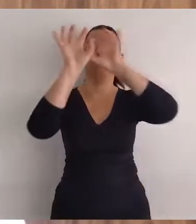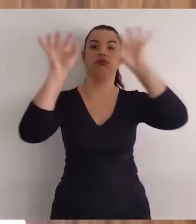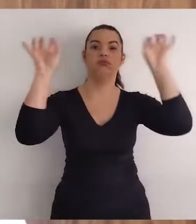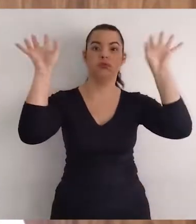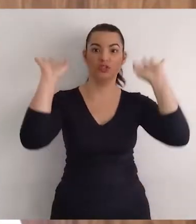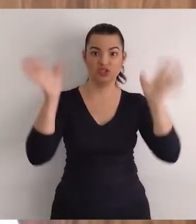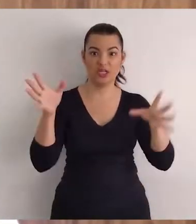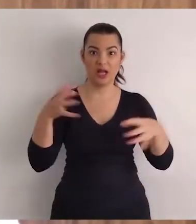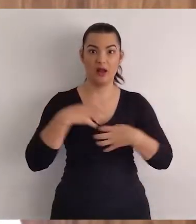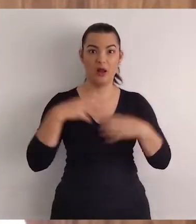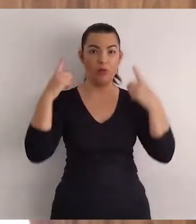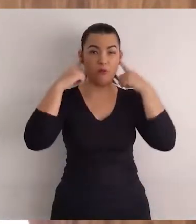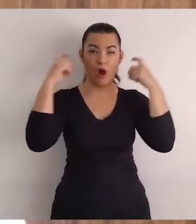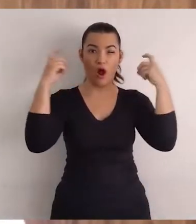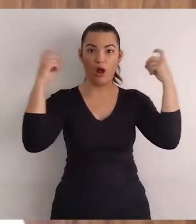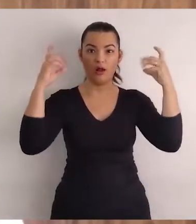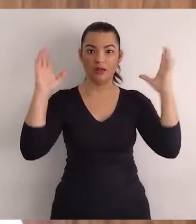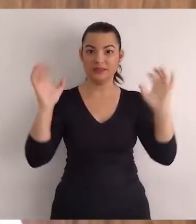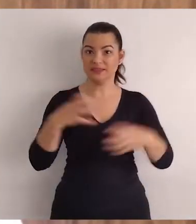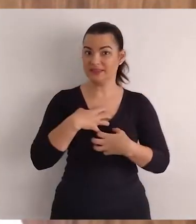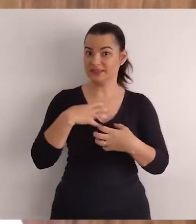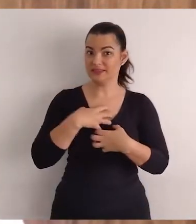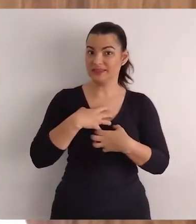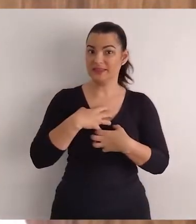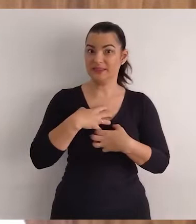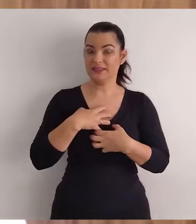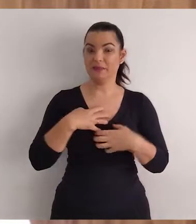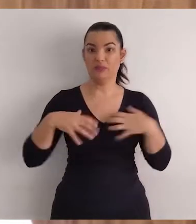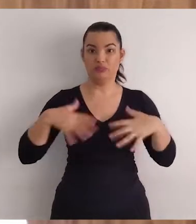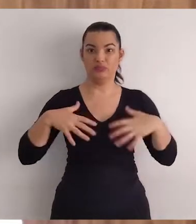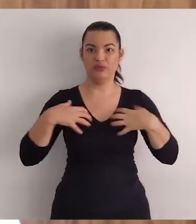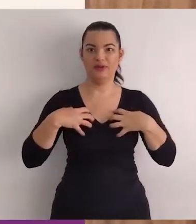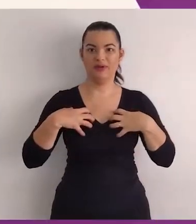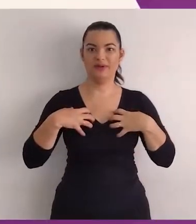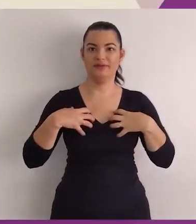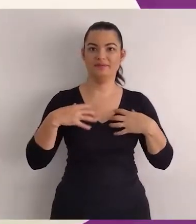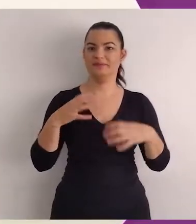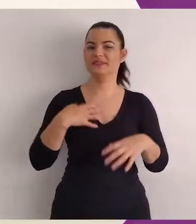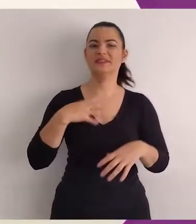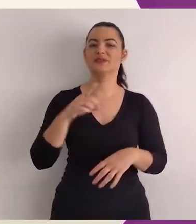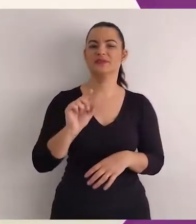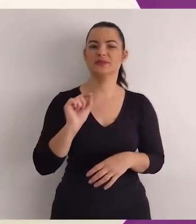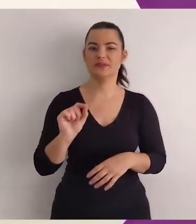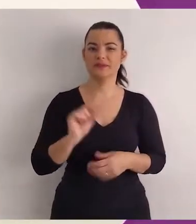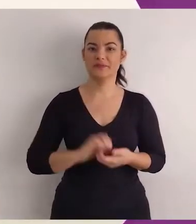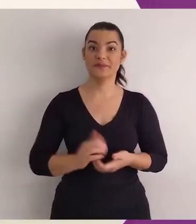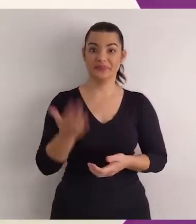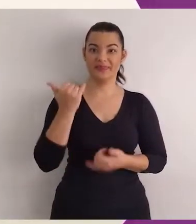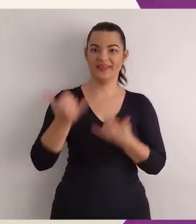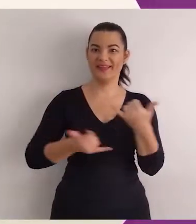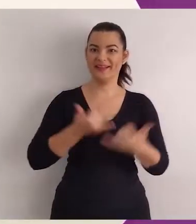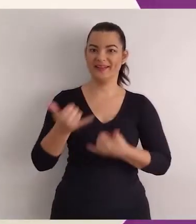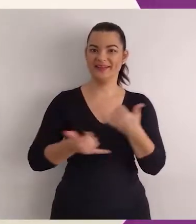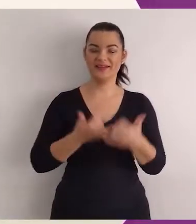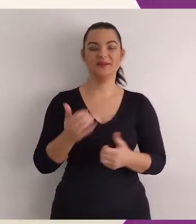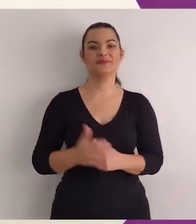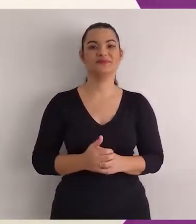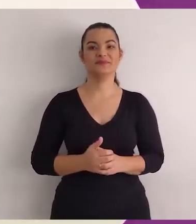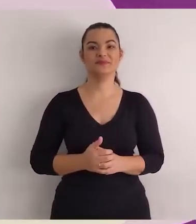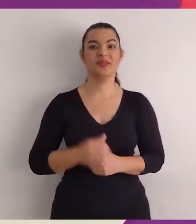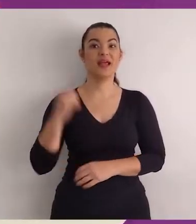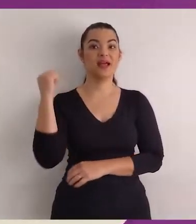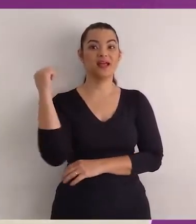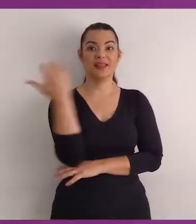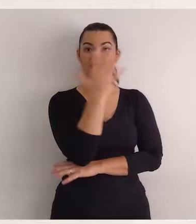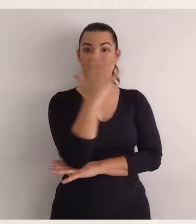Vamos brincar um pouquinho com os nossos sentidos e a natureza? A natureza e o corpo.